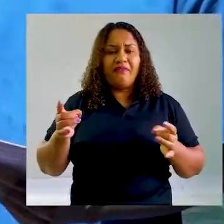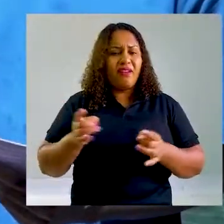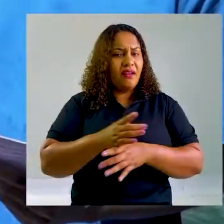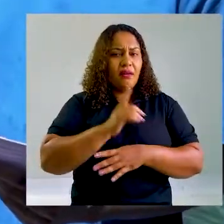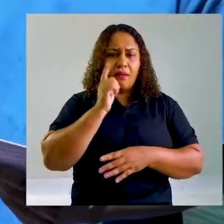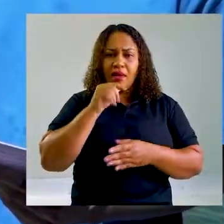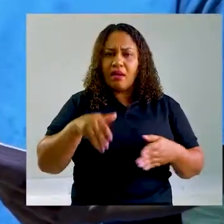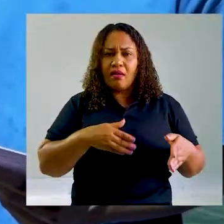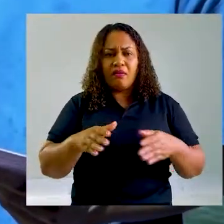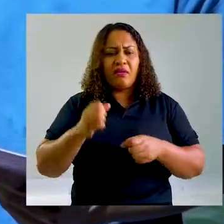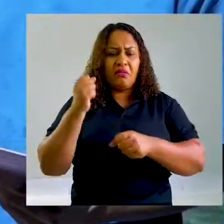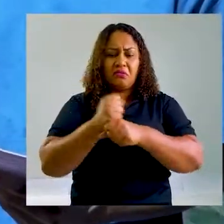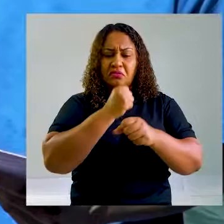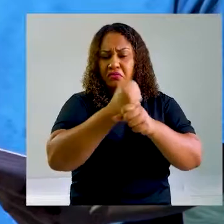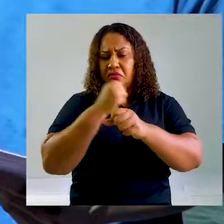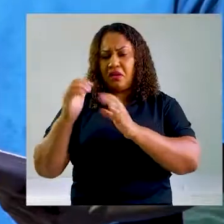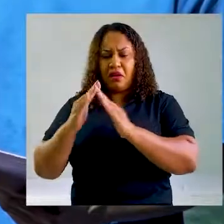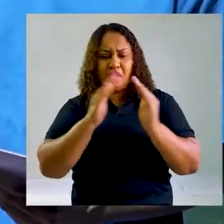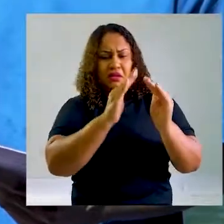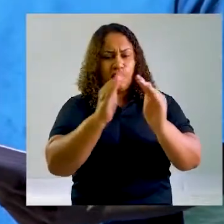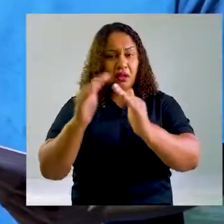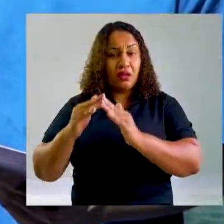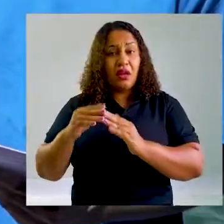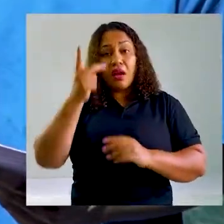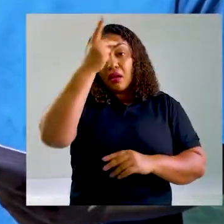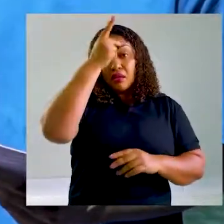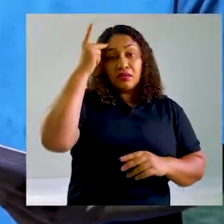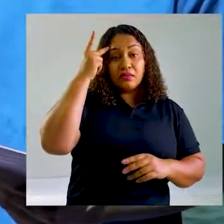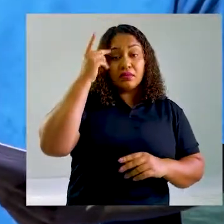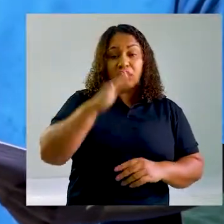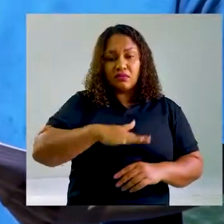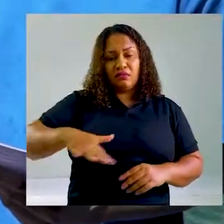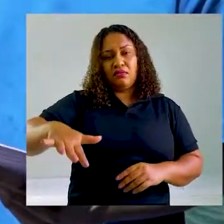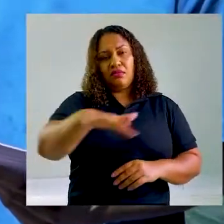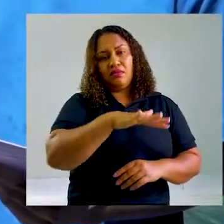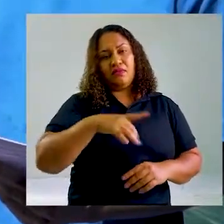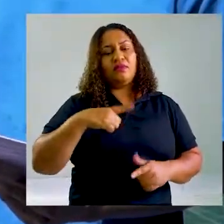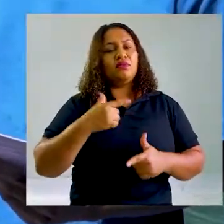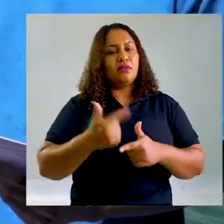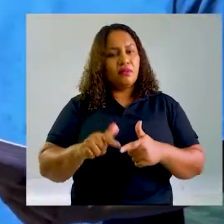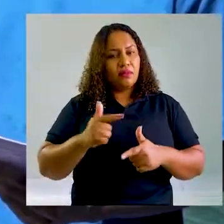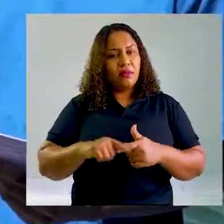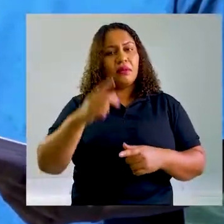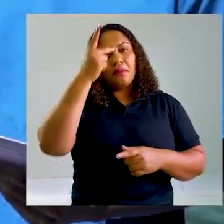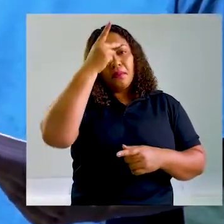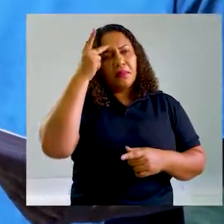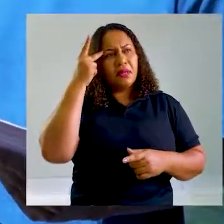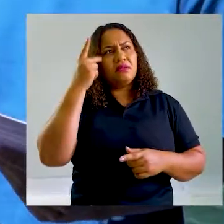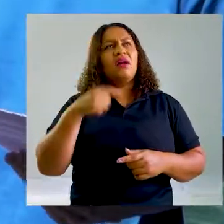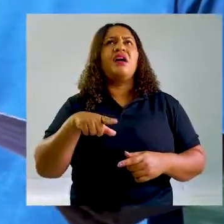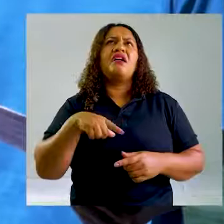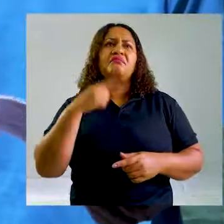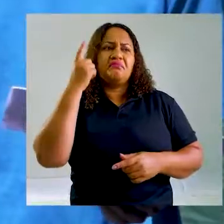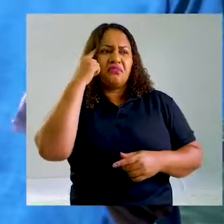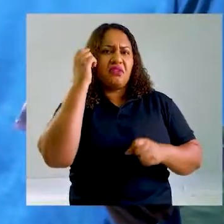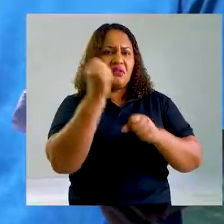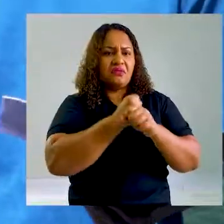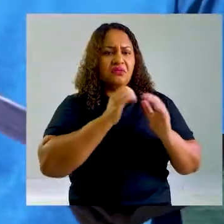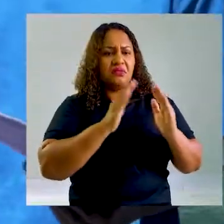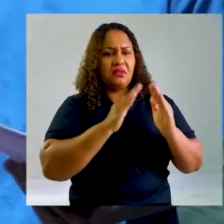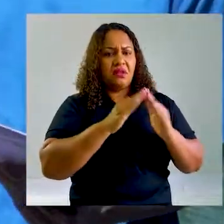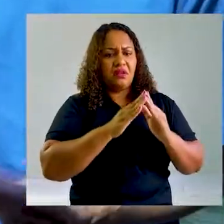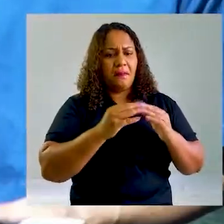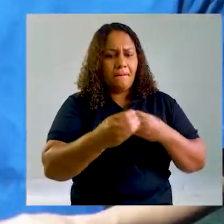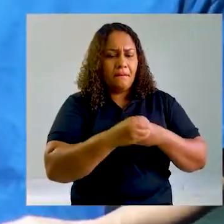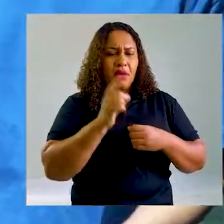rio, né, isso vai ter consequências para as pessoas que estão ali no entorno. Então a pessoa investiu, construiu a casa, caiu uma